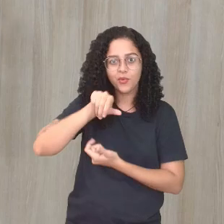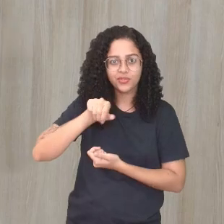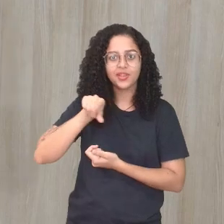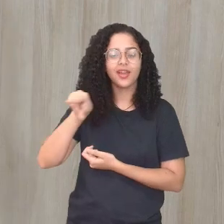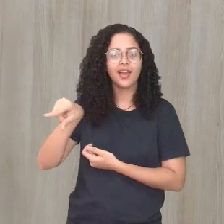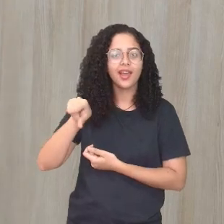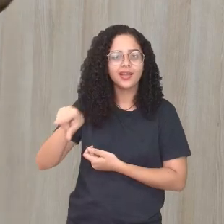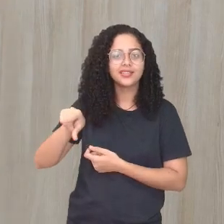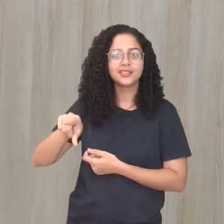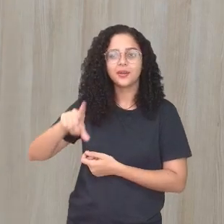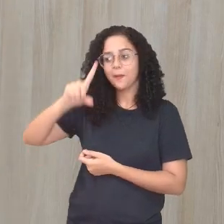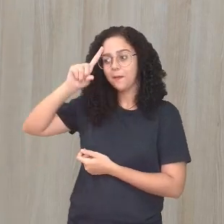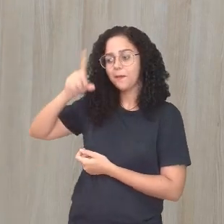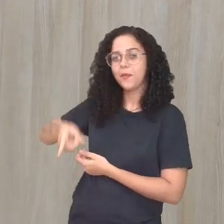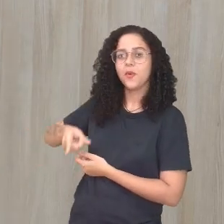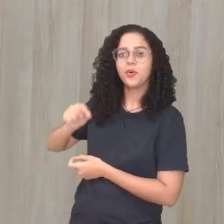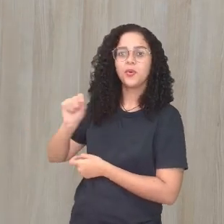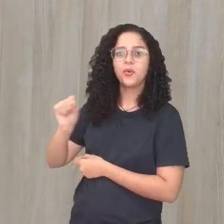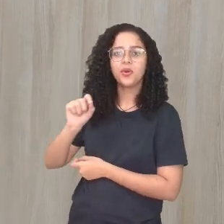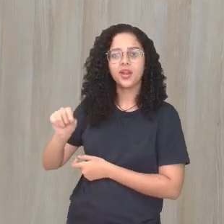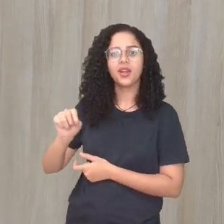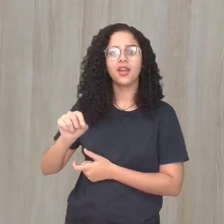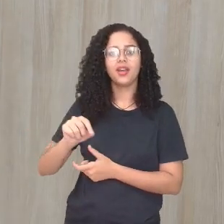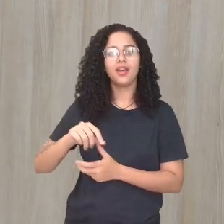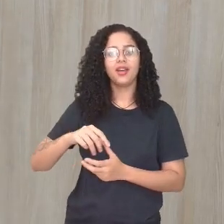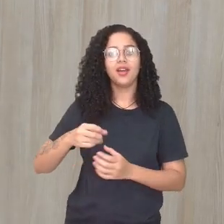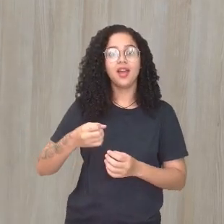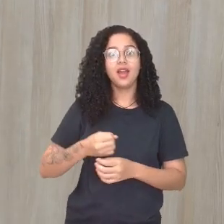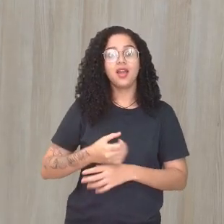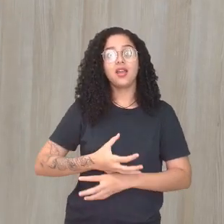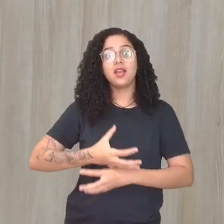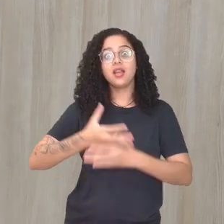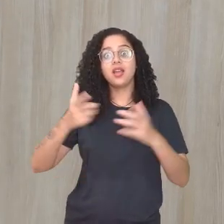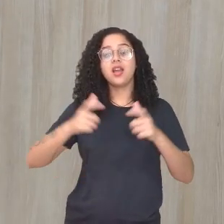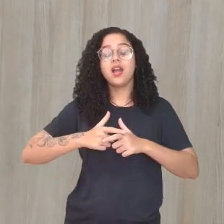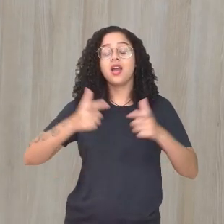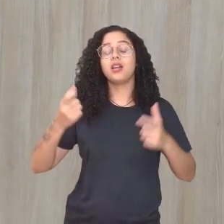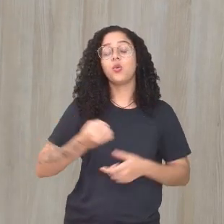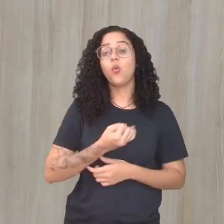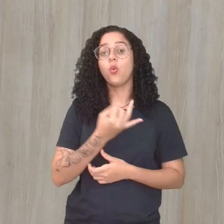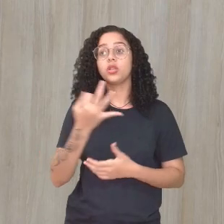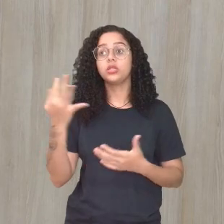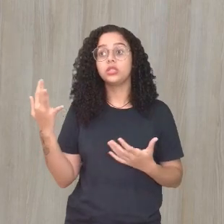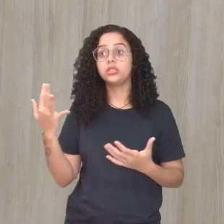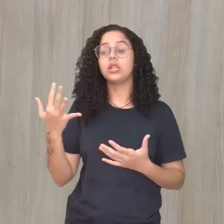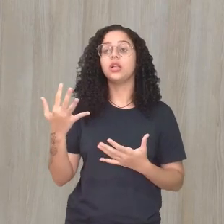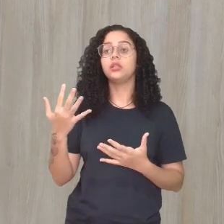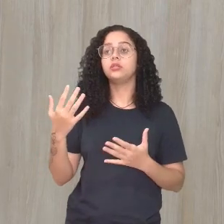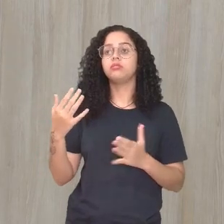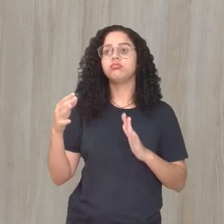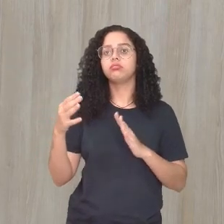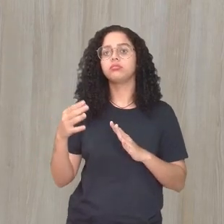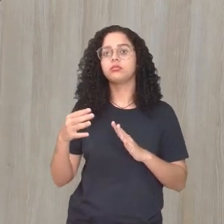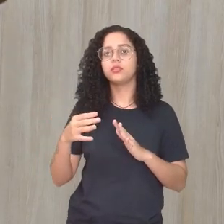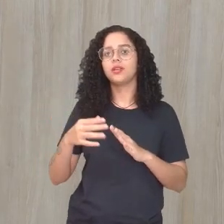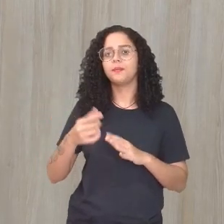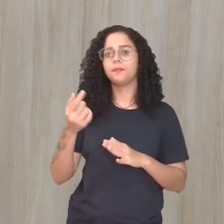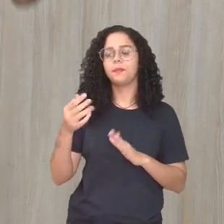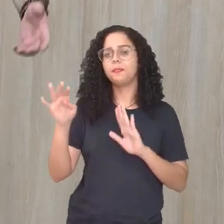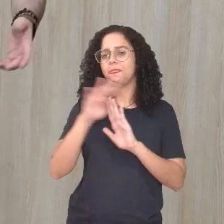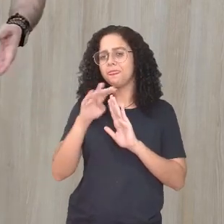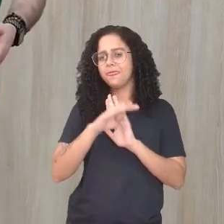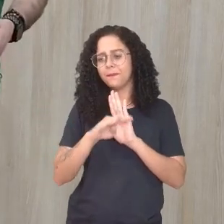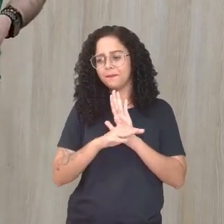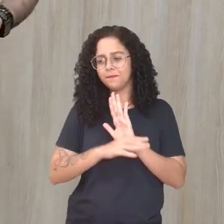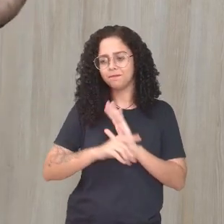foram impostas uma grande quantidade de medidas, né? É uma pesada indenização, ela não